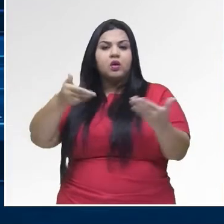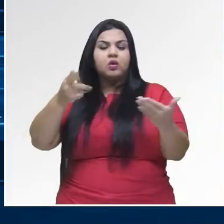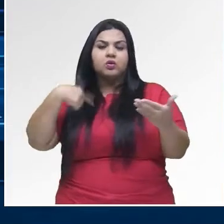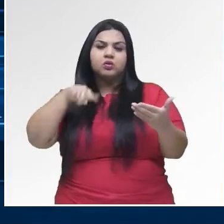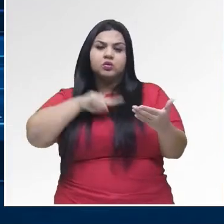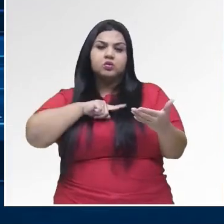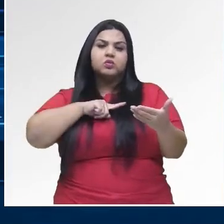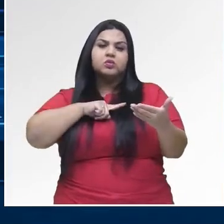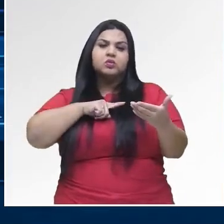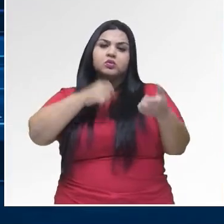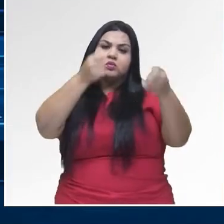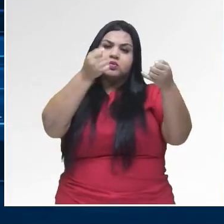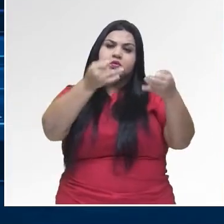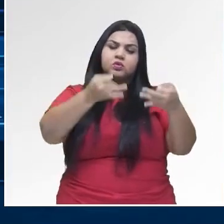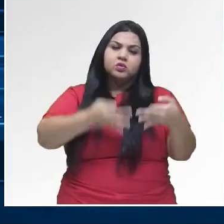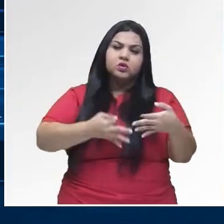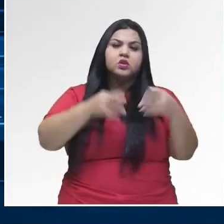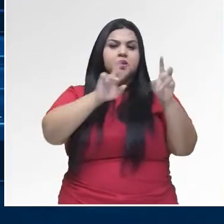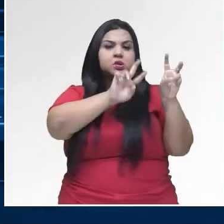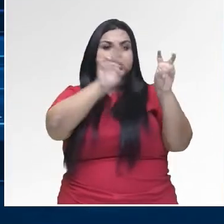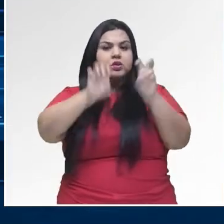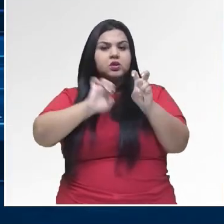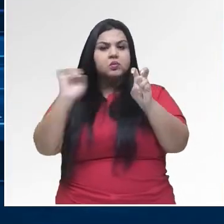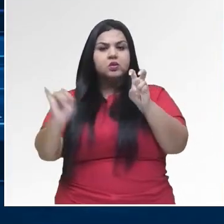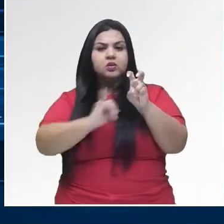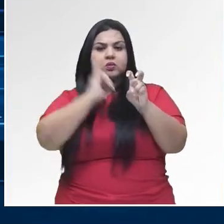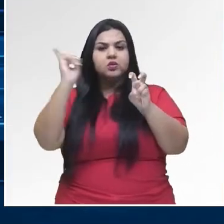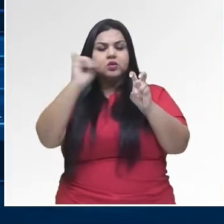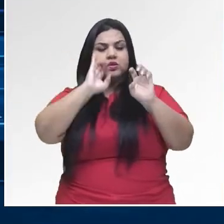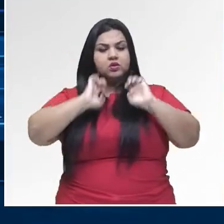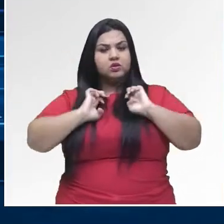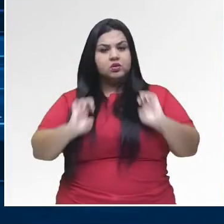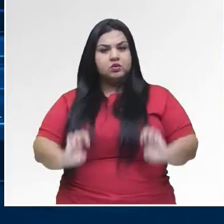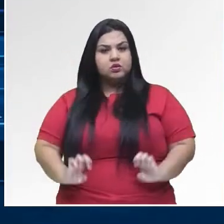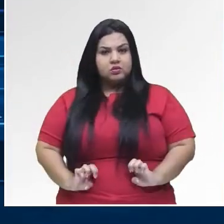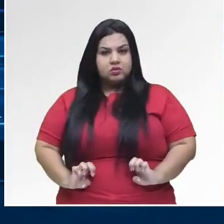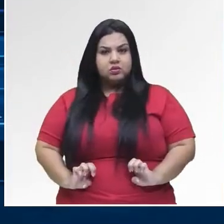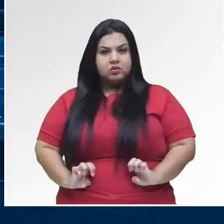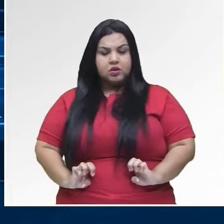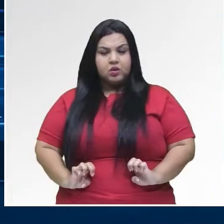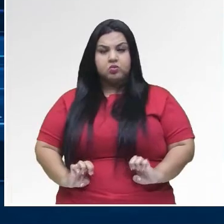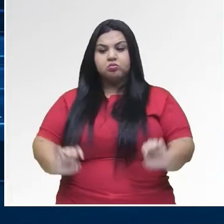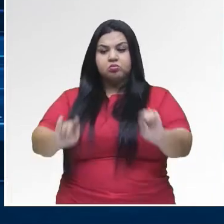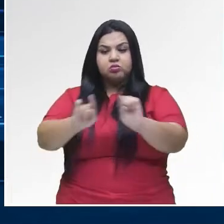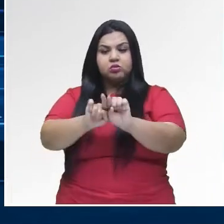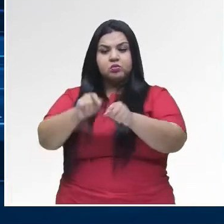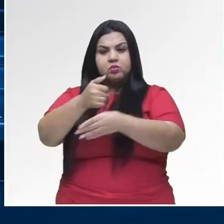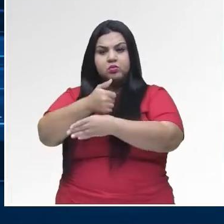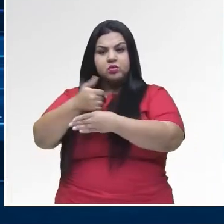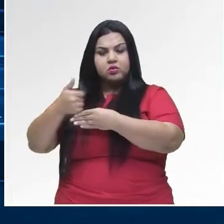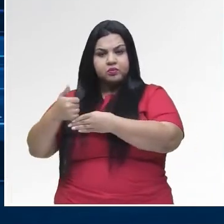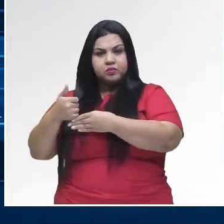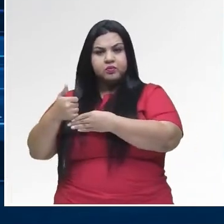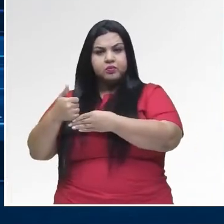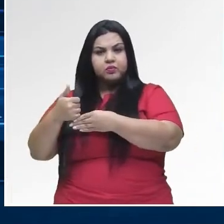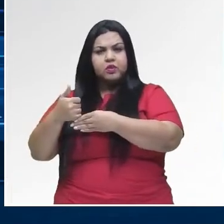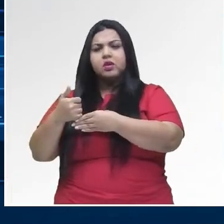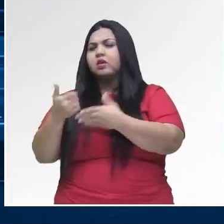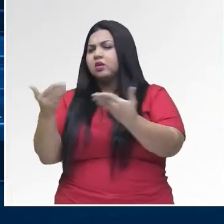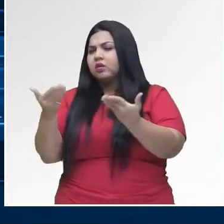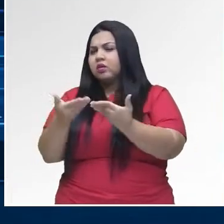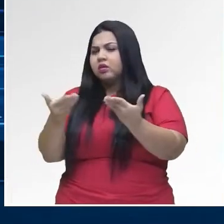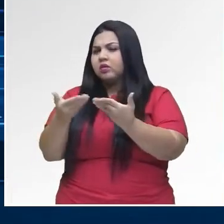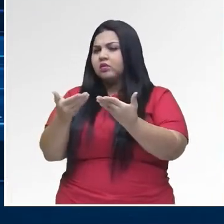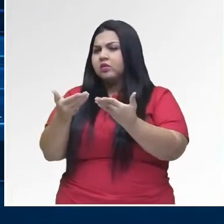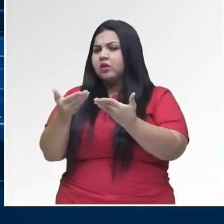falando aí de um tema importante que é a ética, né? Ética e moral. Então vamos fazer aí